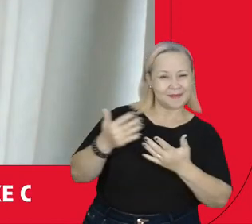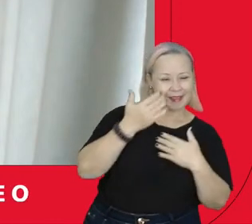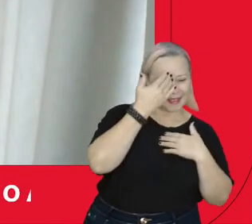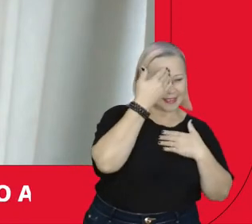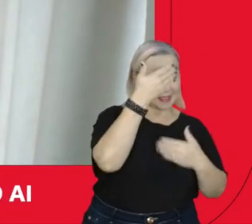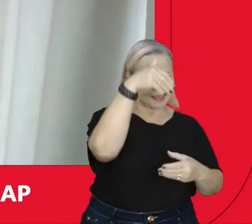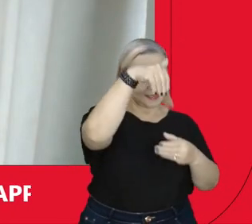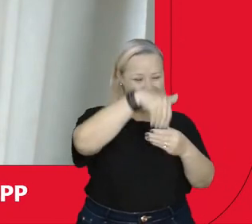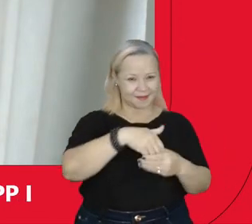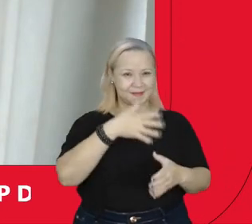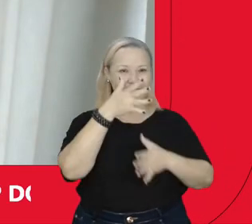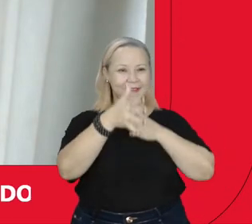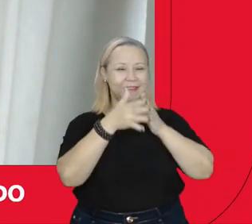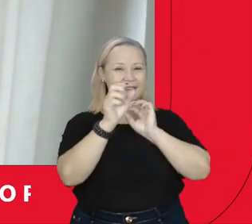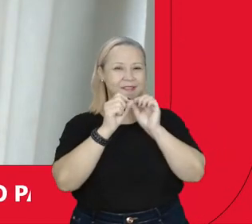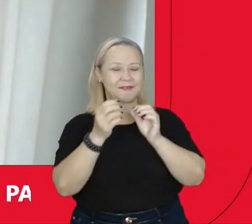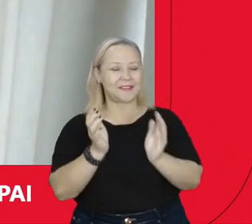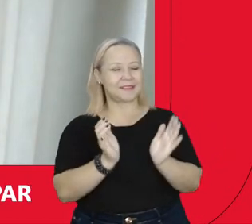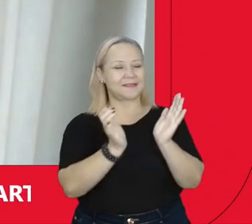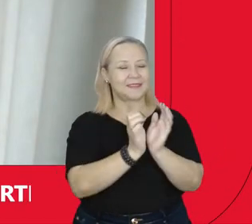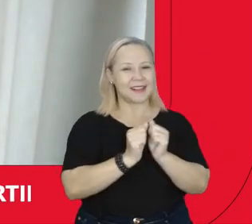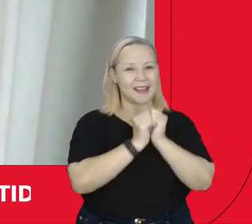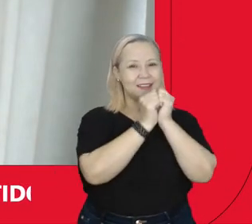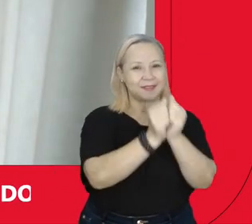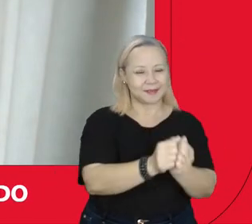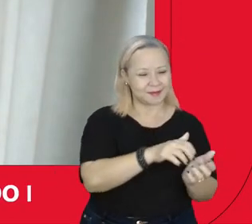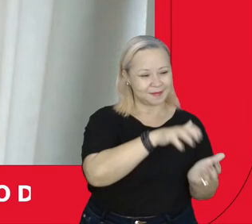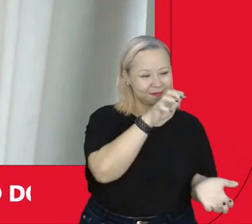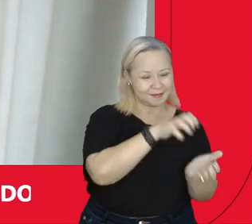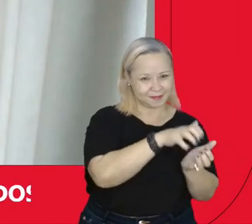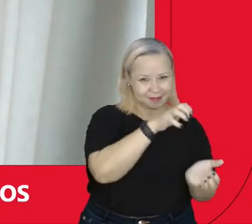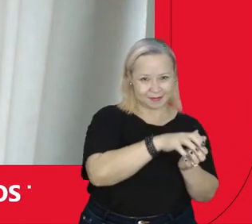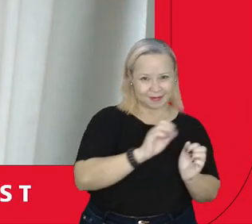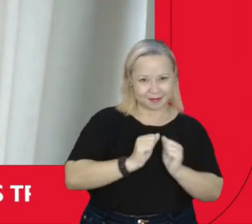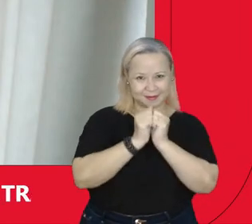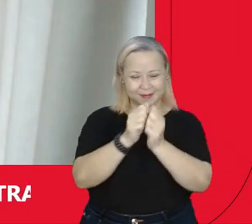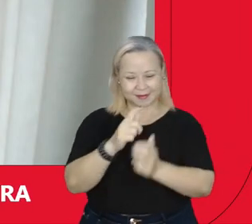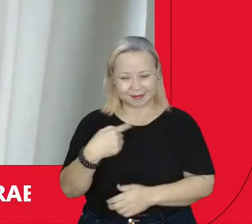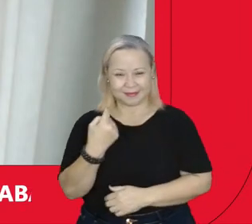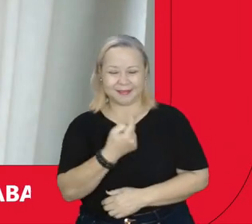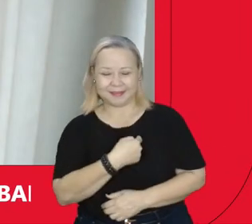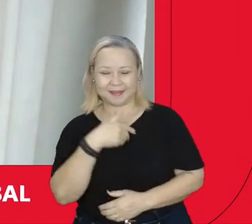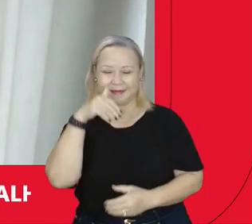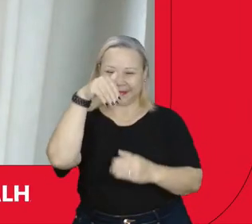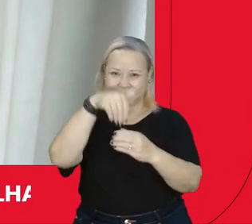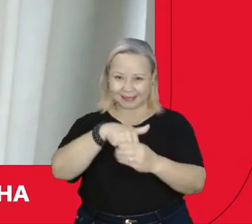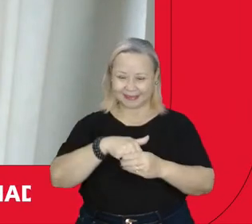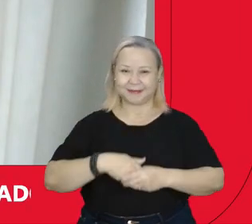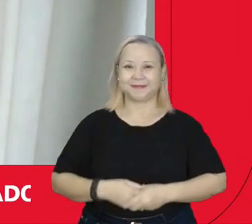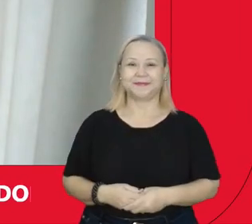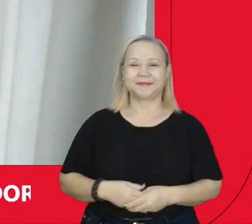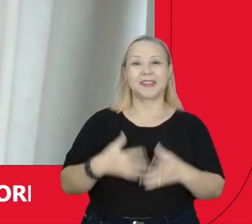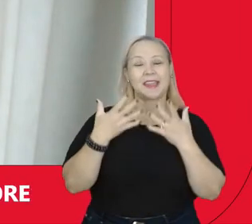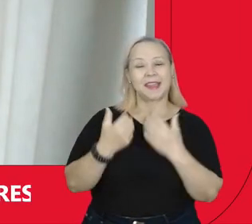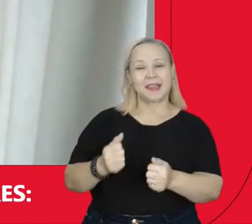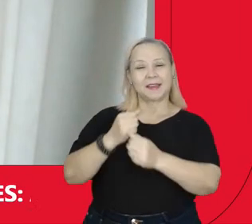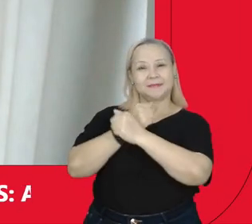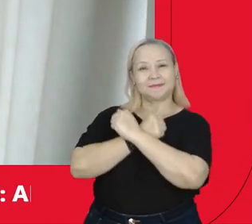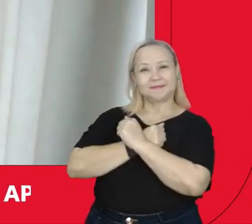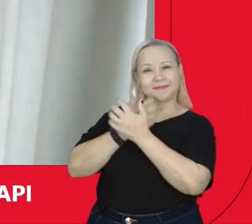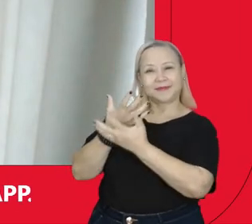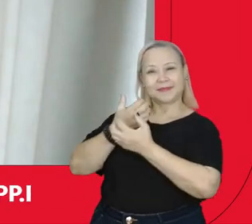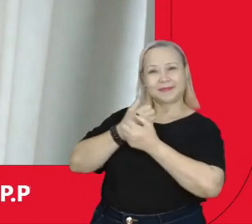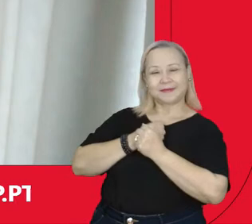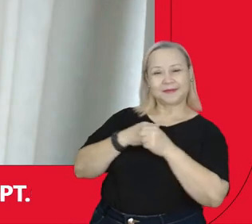que lado está e de que lado ele quer que os pernambucanos e as pernambucanas estejam nessa eleição. E nós vamos abraçá-lo